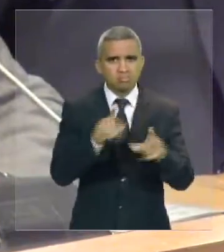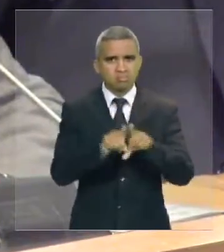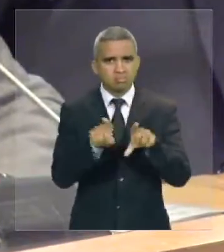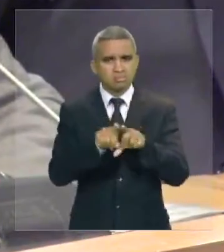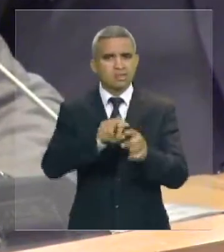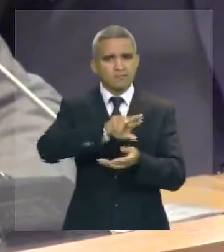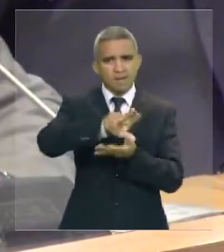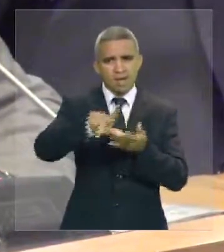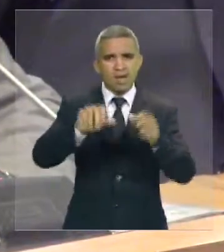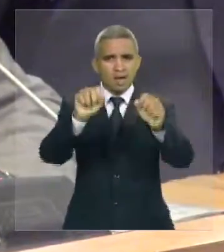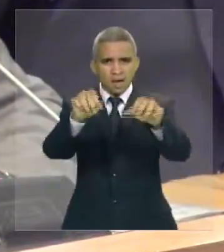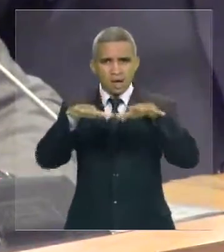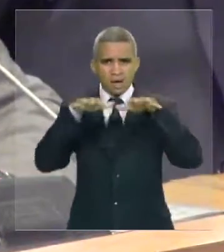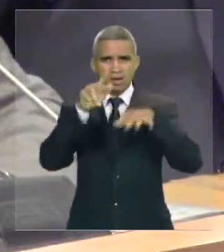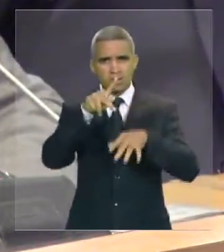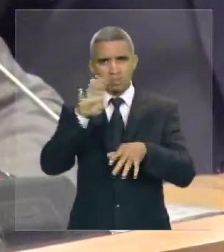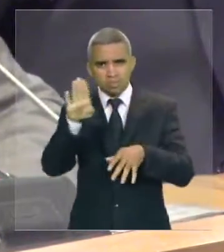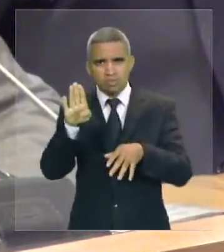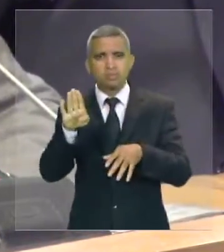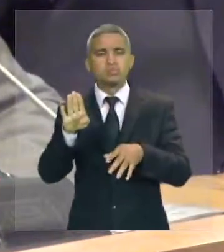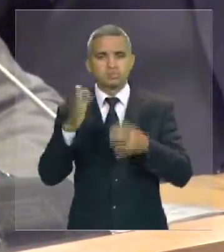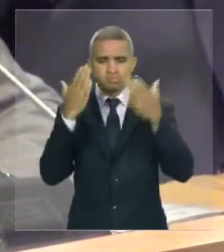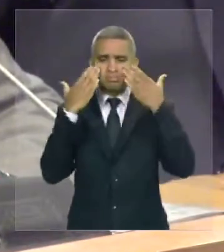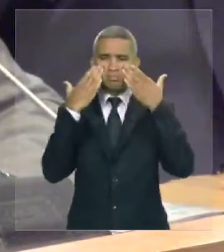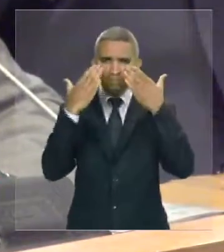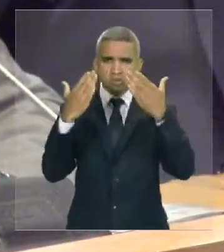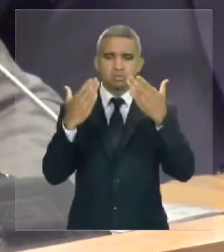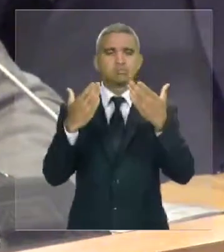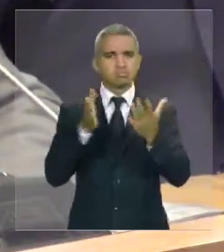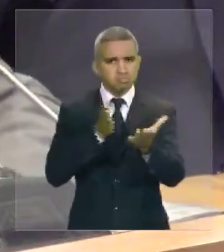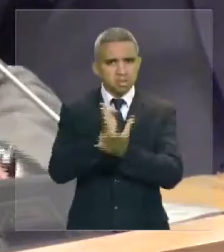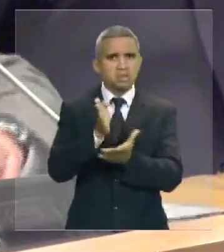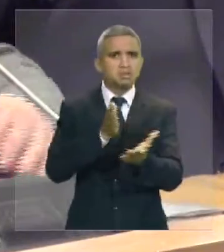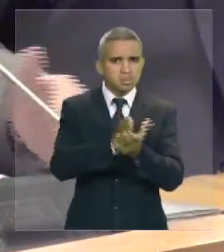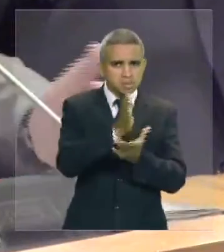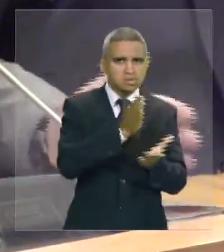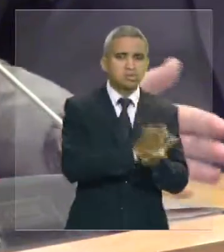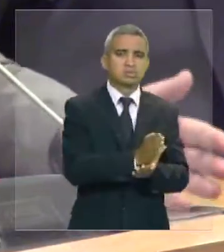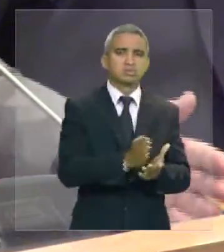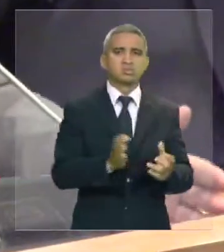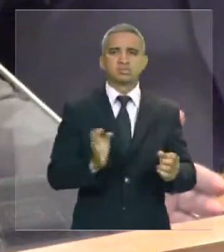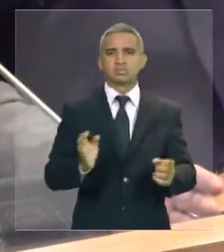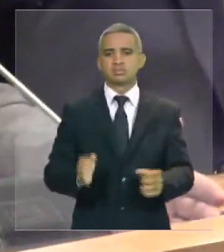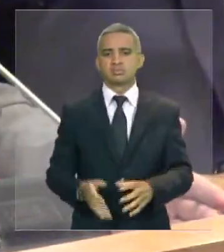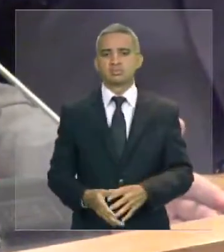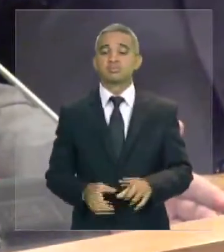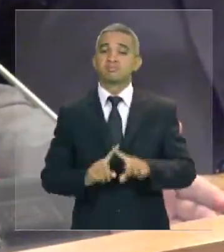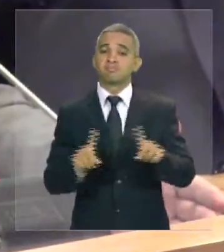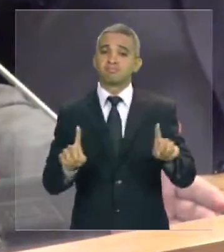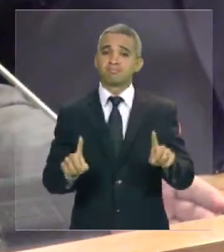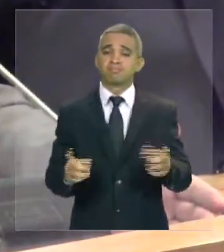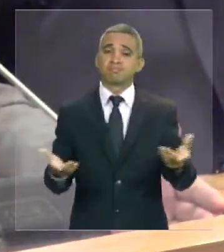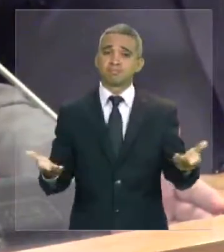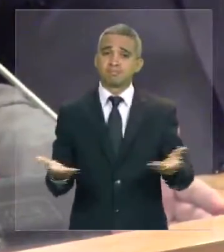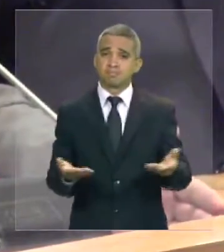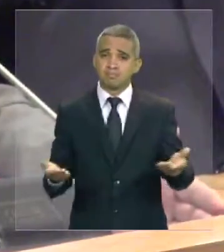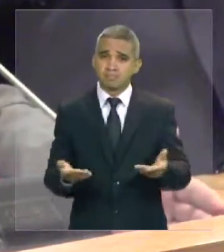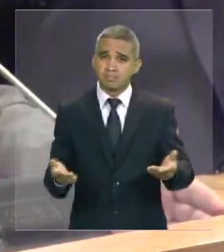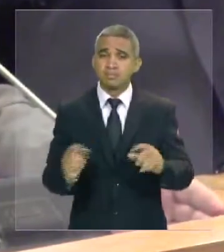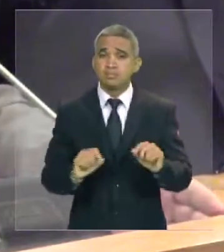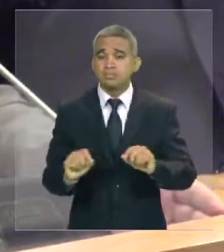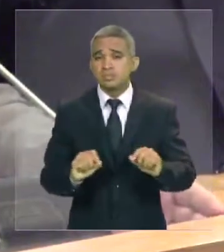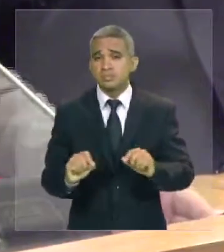E está sendo um processo transparente. Mas a realidade, infelizmente, é que